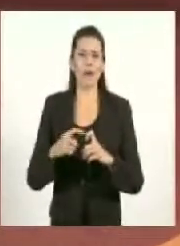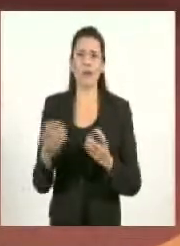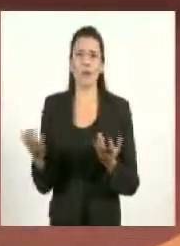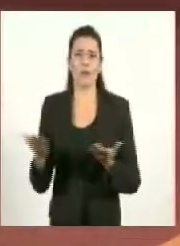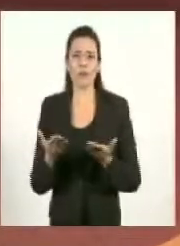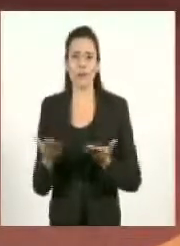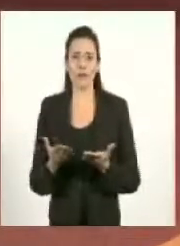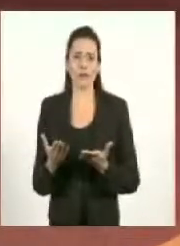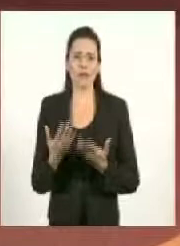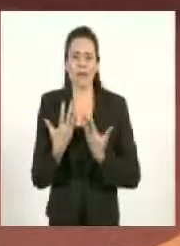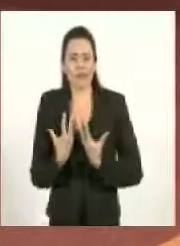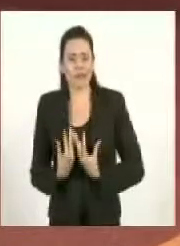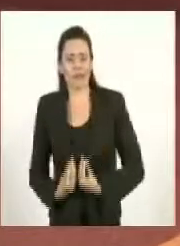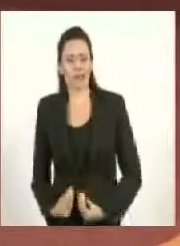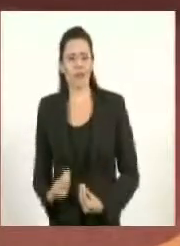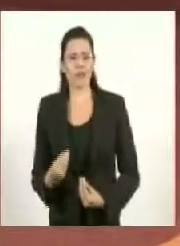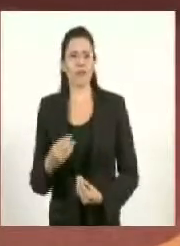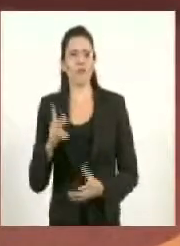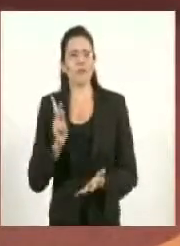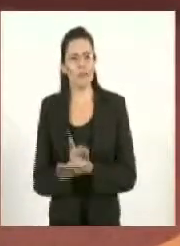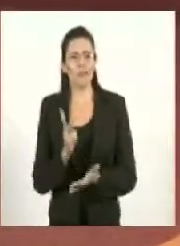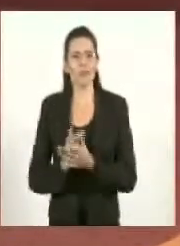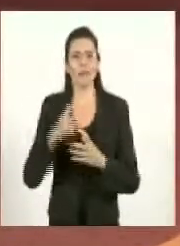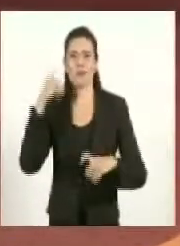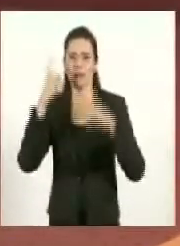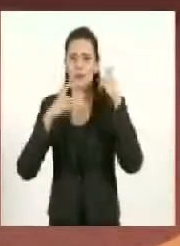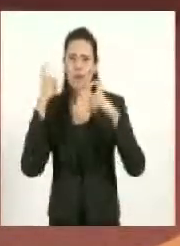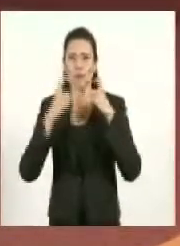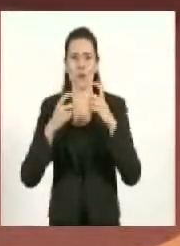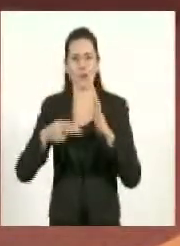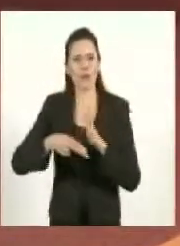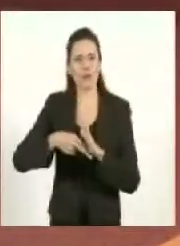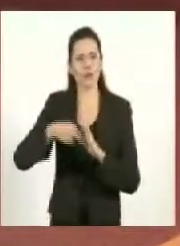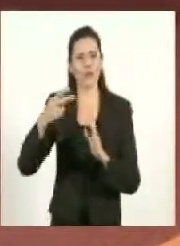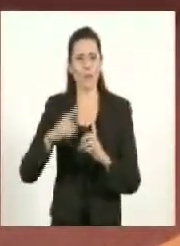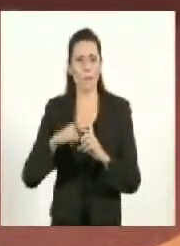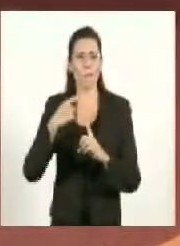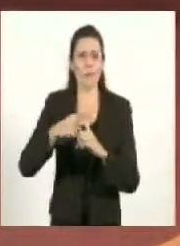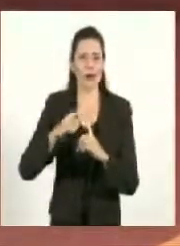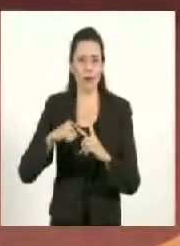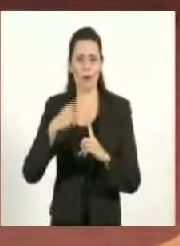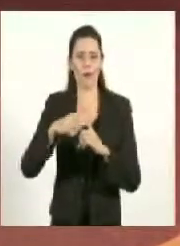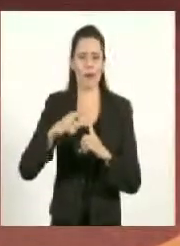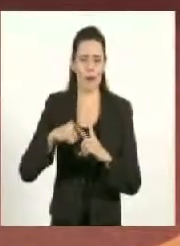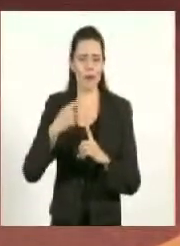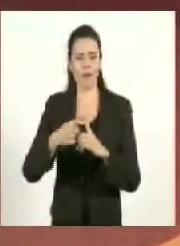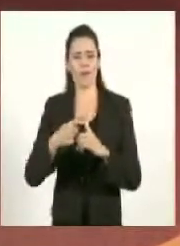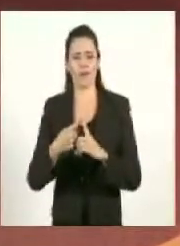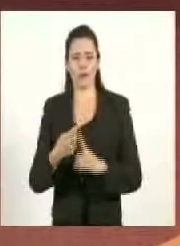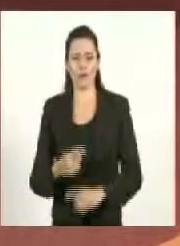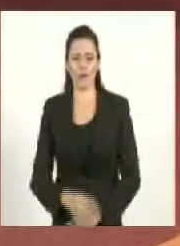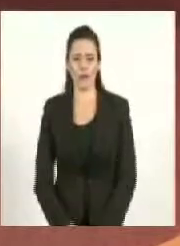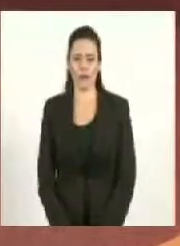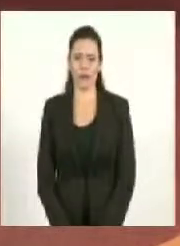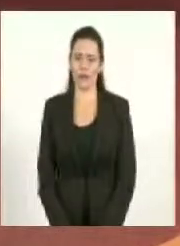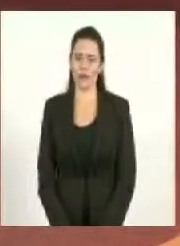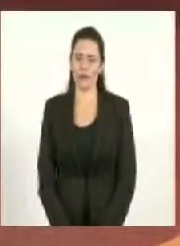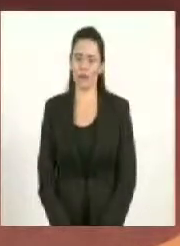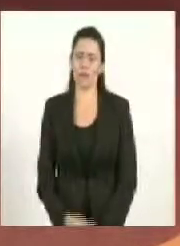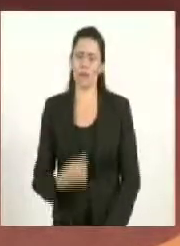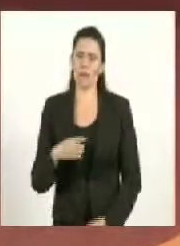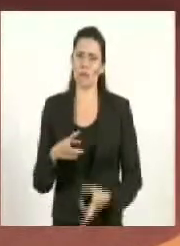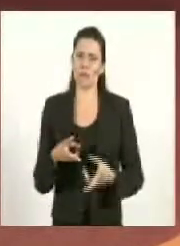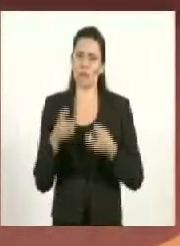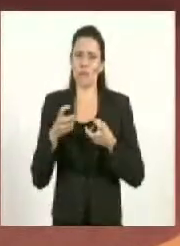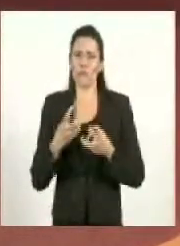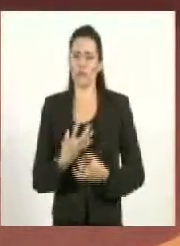de cirurgias. Eles vão colocar em risco agora a saúde do povo. Eu, sinceramente, cada dia que passa, eu fico mais